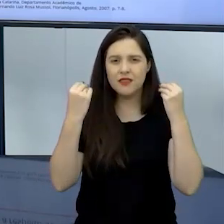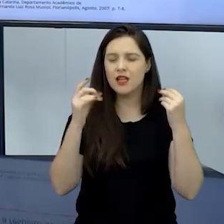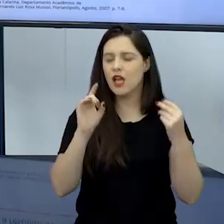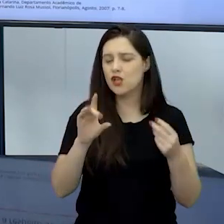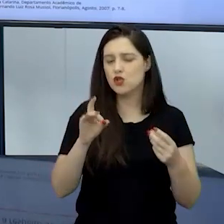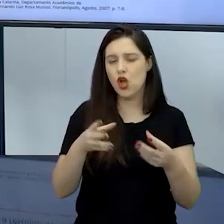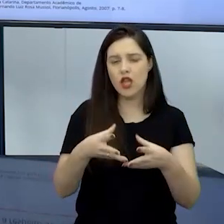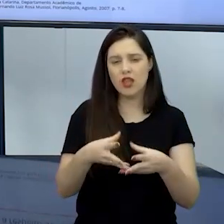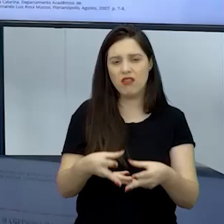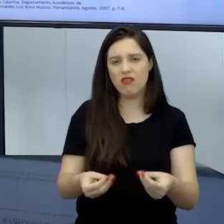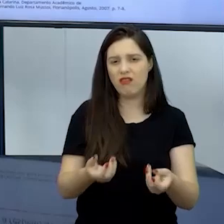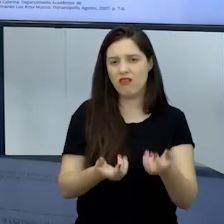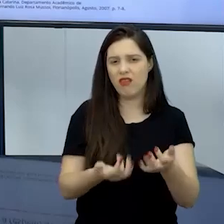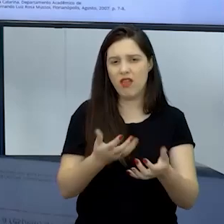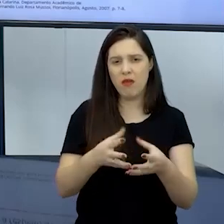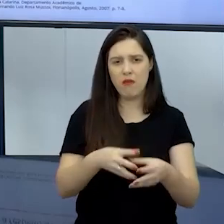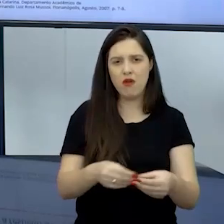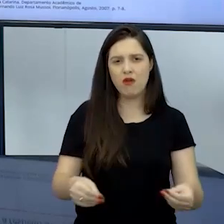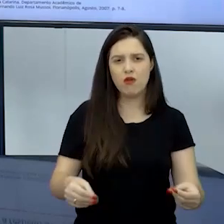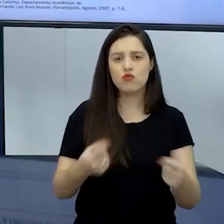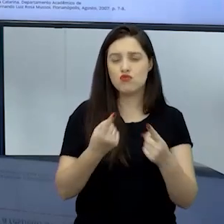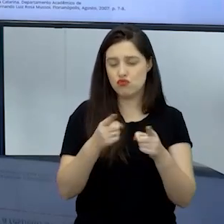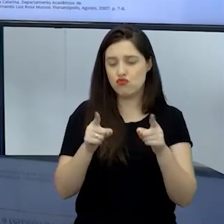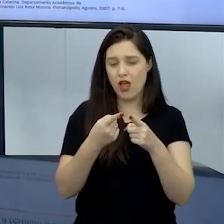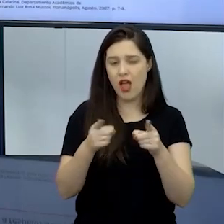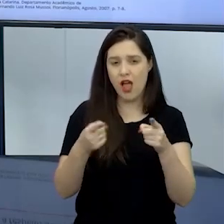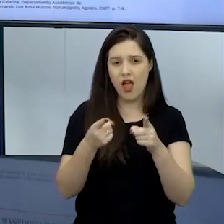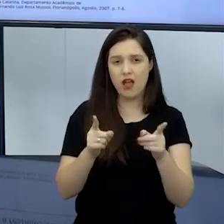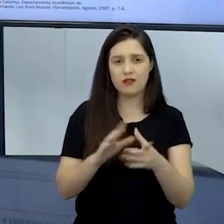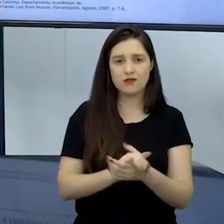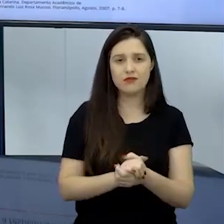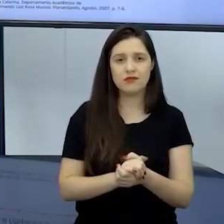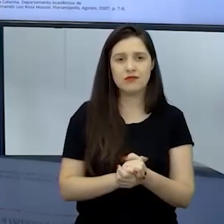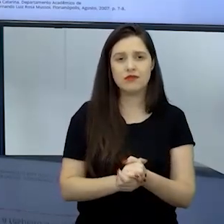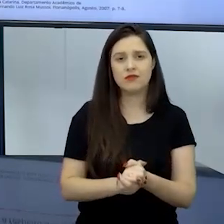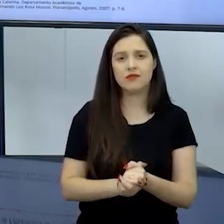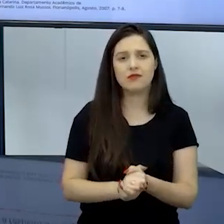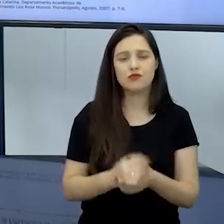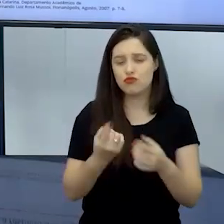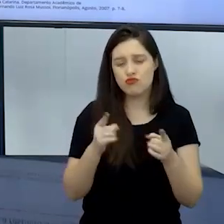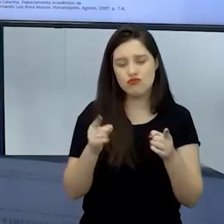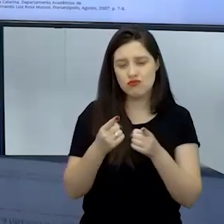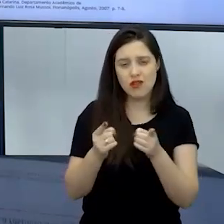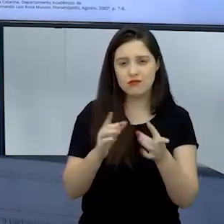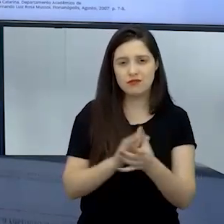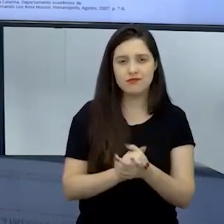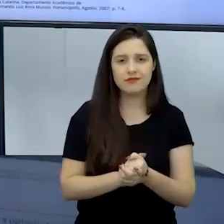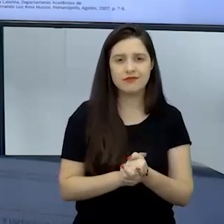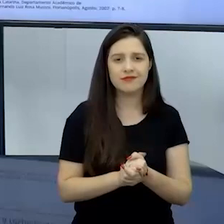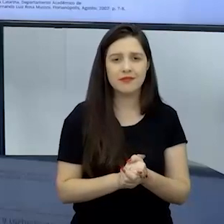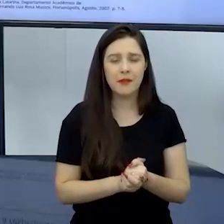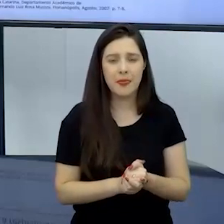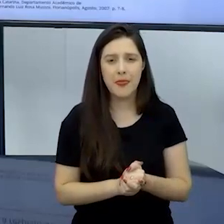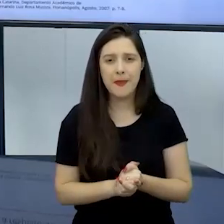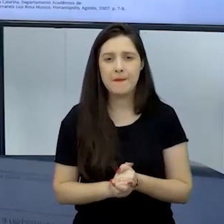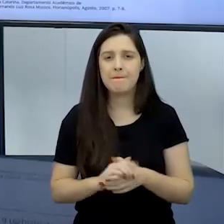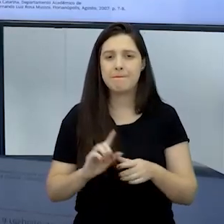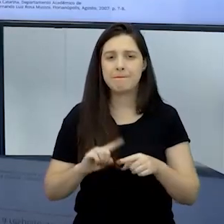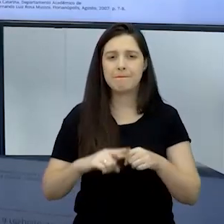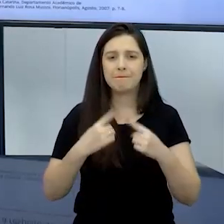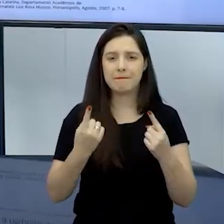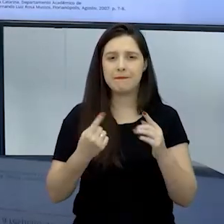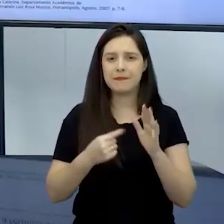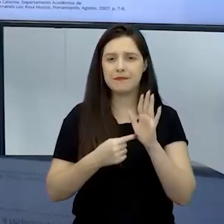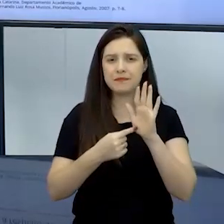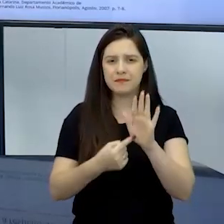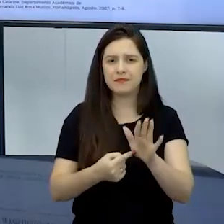queimava. Colocava na fogueira. Virava churrasquinho. Virava churrasco, né, no caso. Tá? Mas ainda bem com a evolução